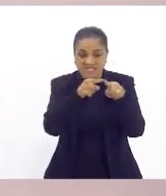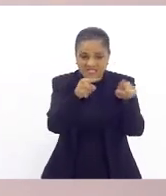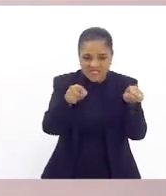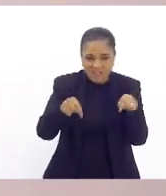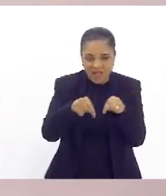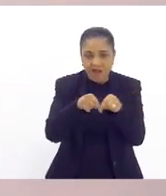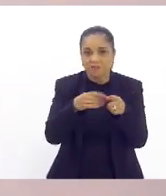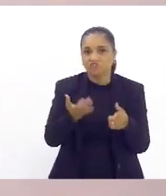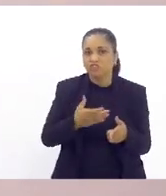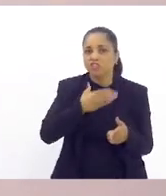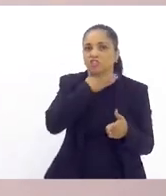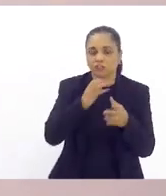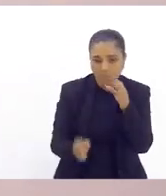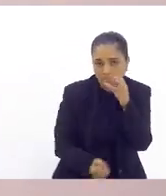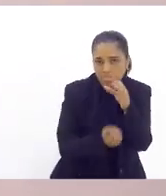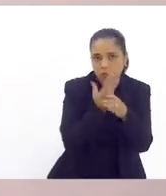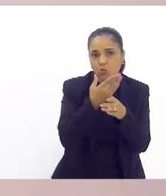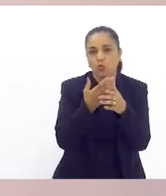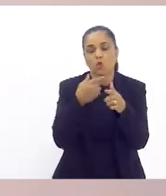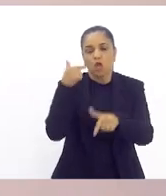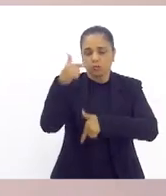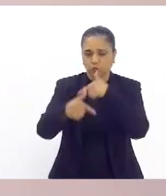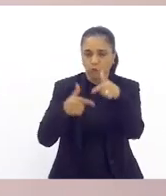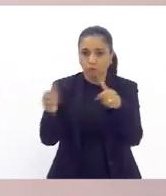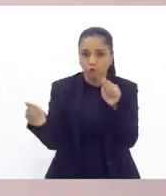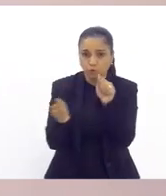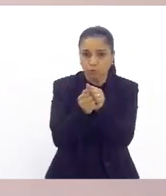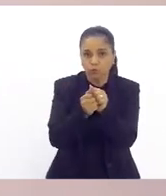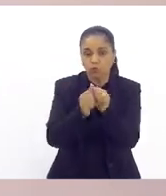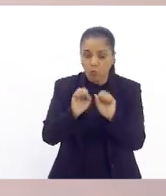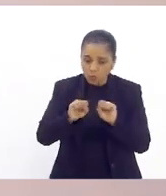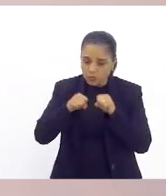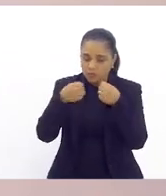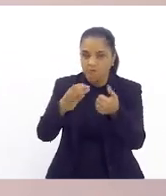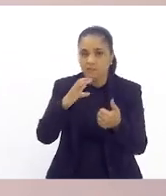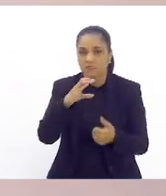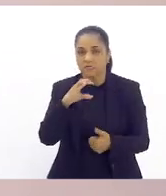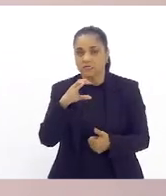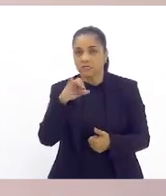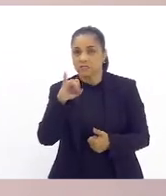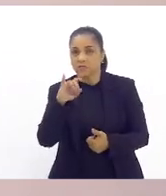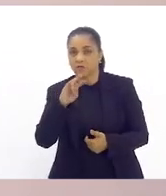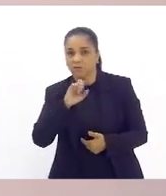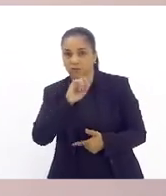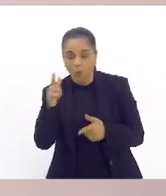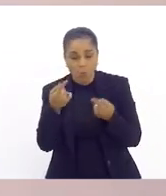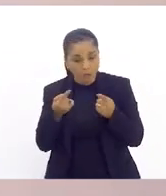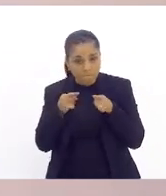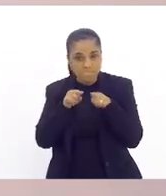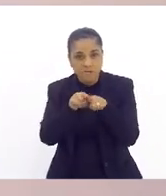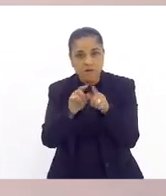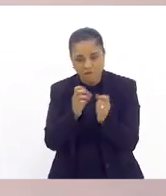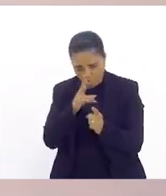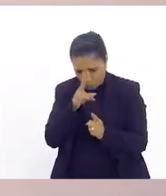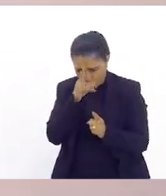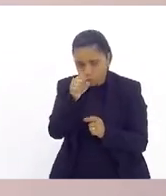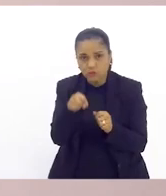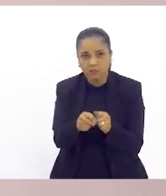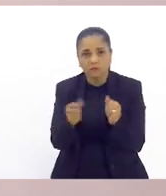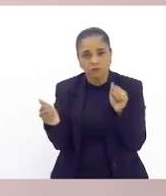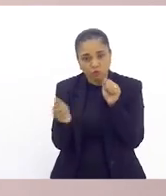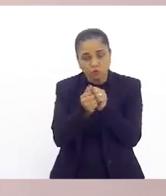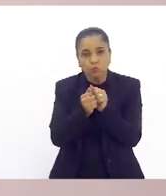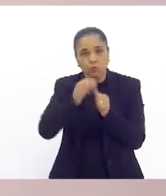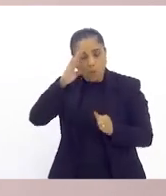crise aonde atuamos em conjunto com Defesa Civil tudo isso nessa parceria fortalecendo e conseguindo